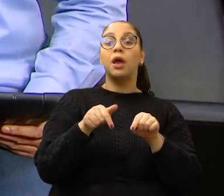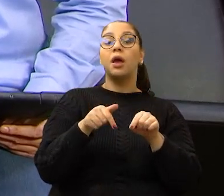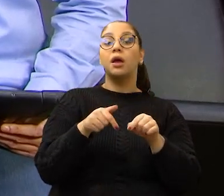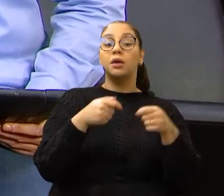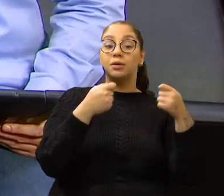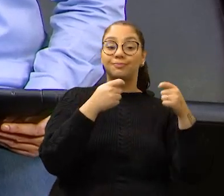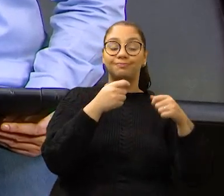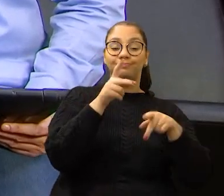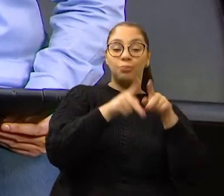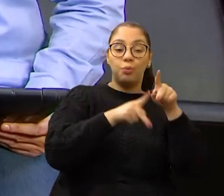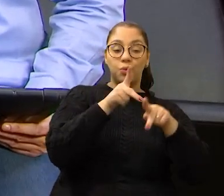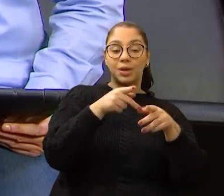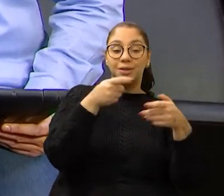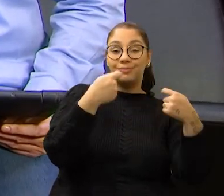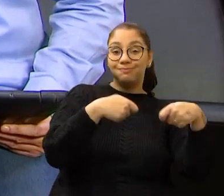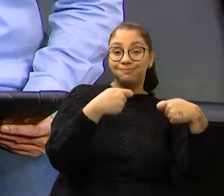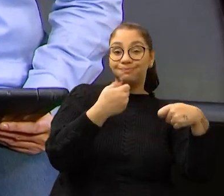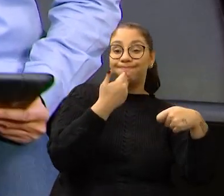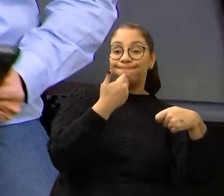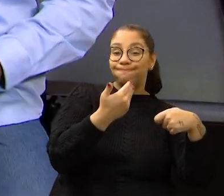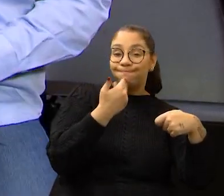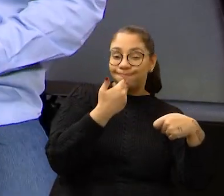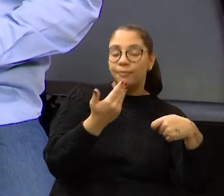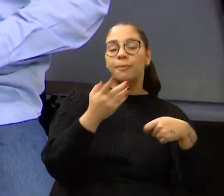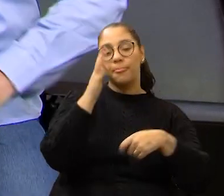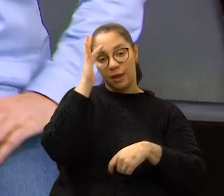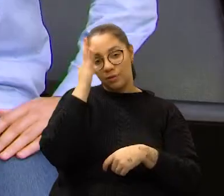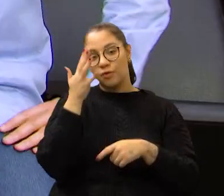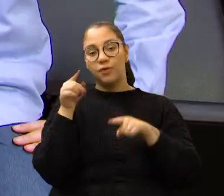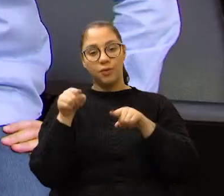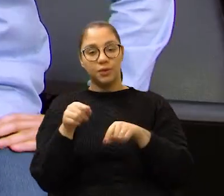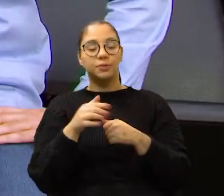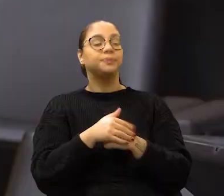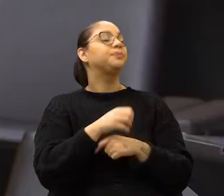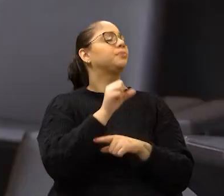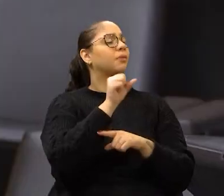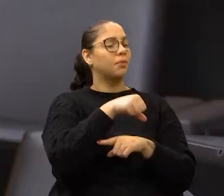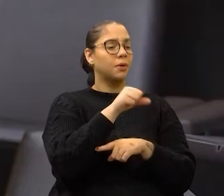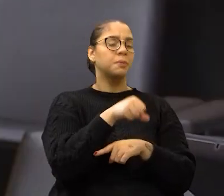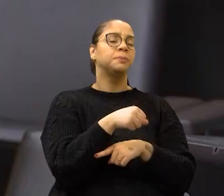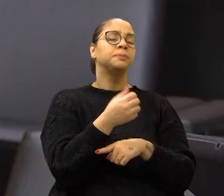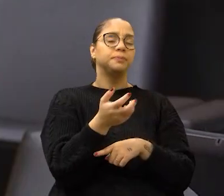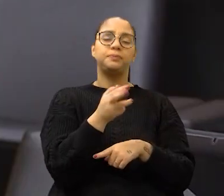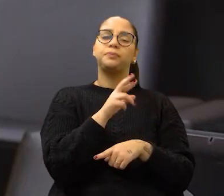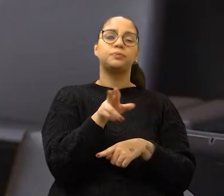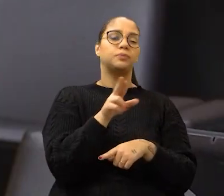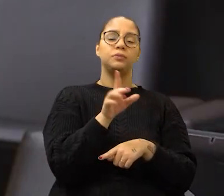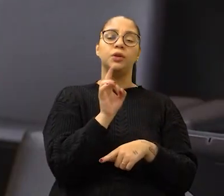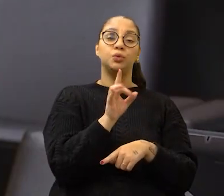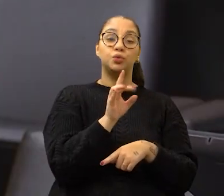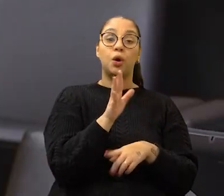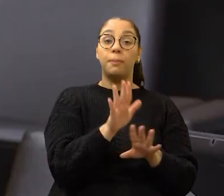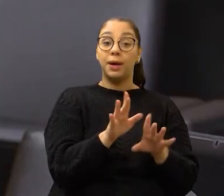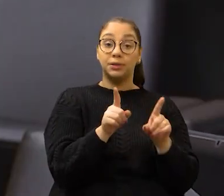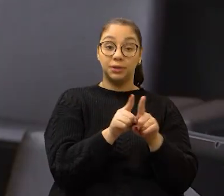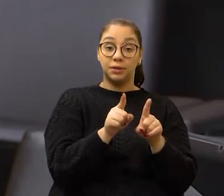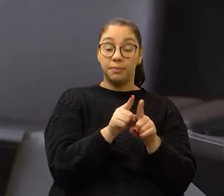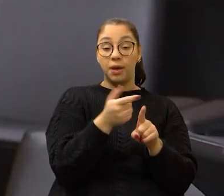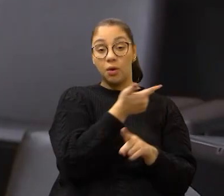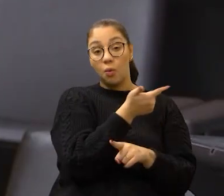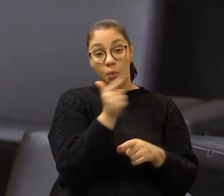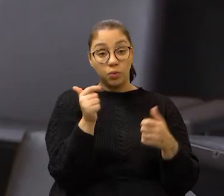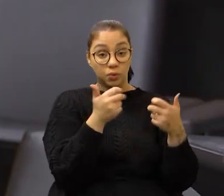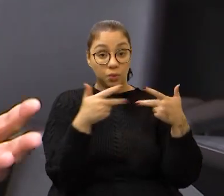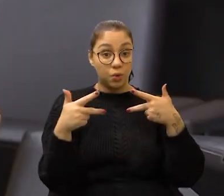a demanda da população, vocês conseguiram resolver essa situação? Exatamente, porque não só nós colocamos também os